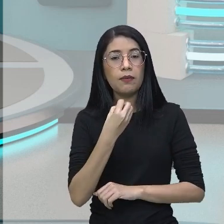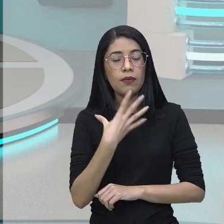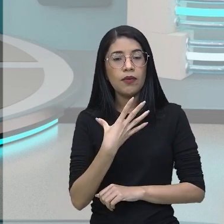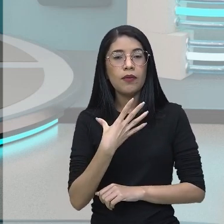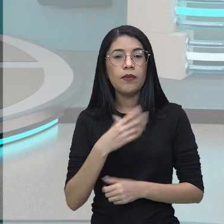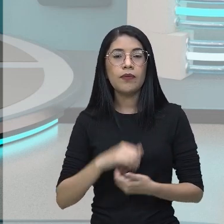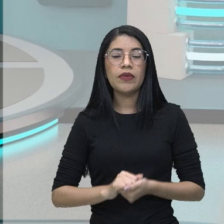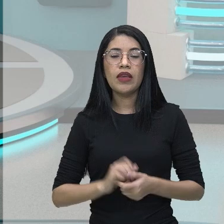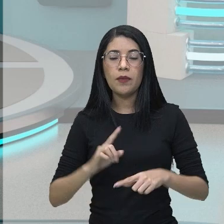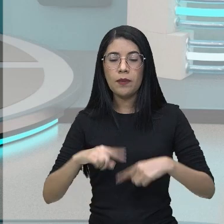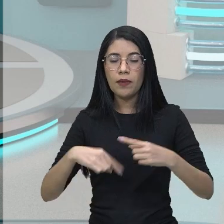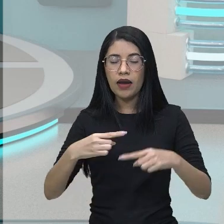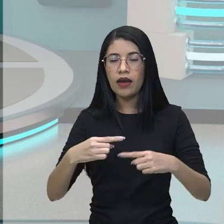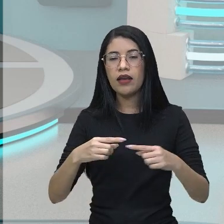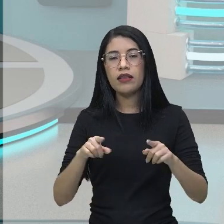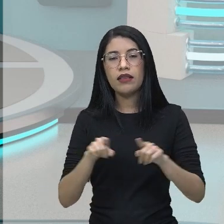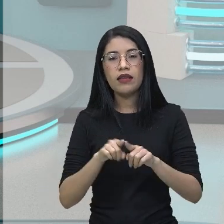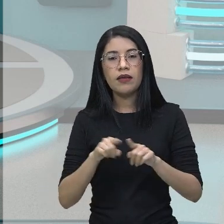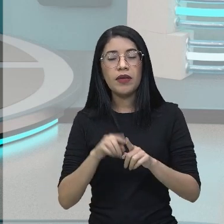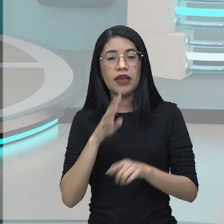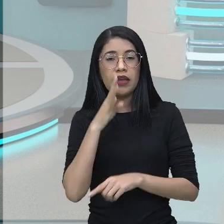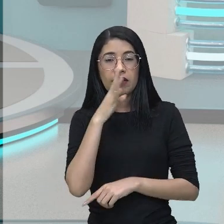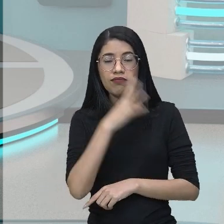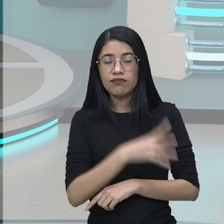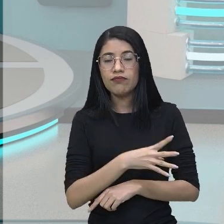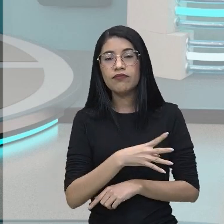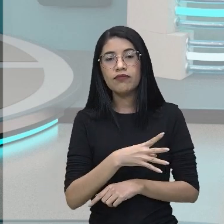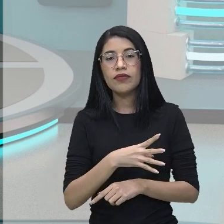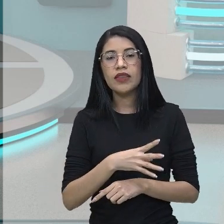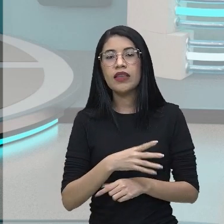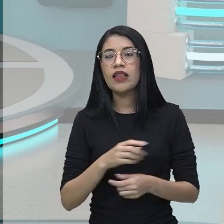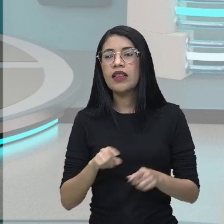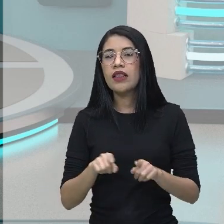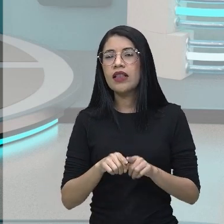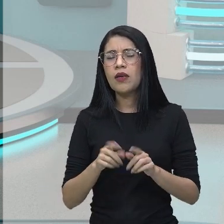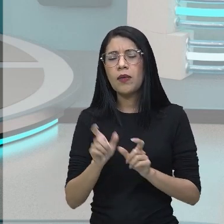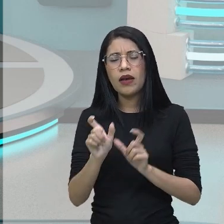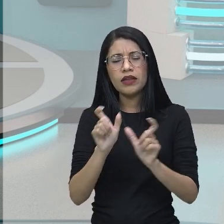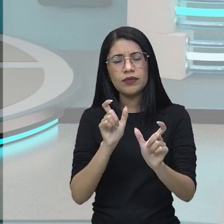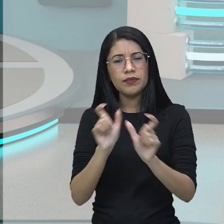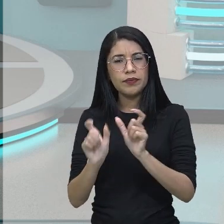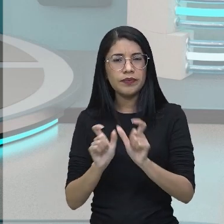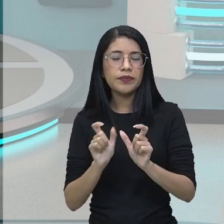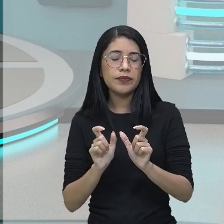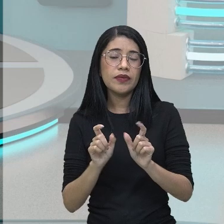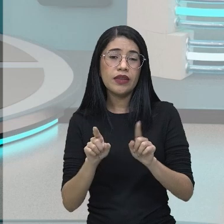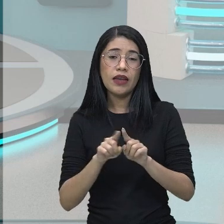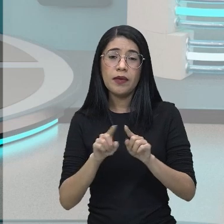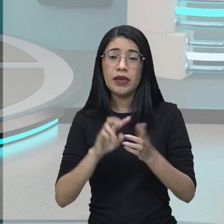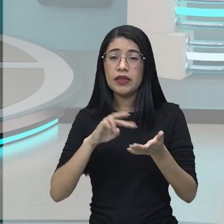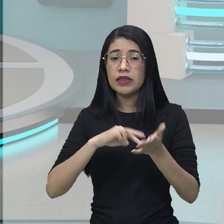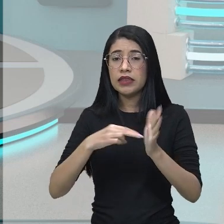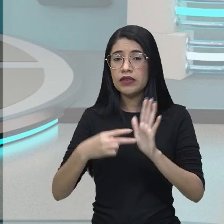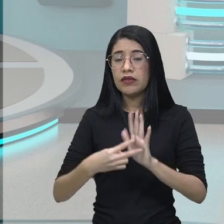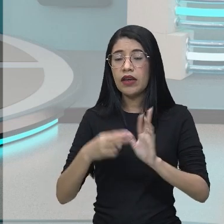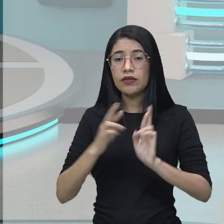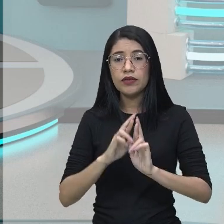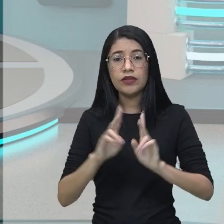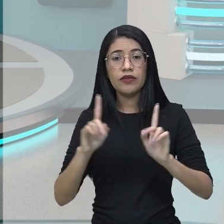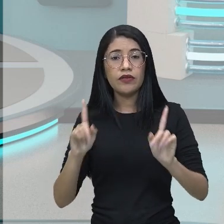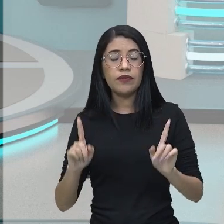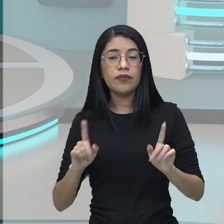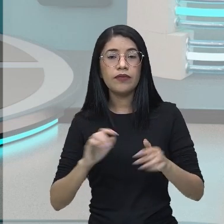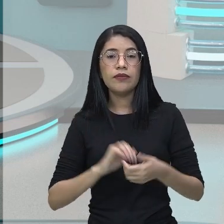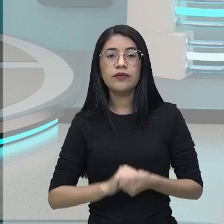hereditária estúpida inválida Observe as escolhas das palavras que vão dar esse sentido esse outro